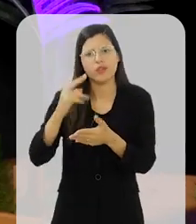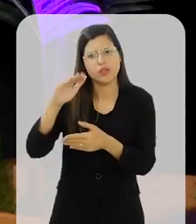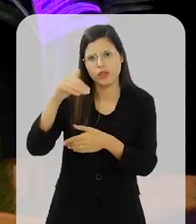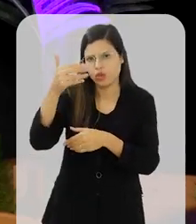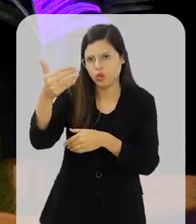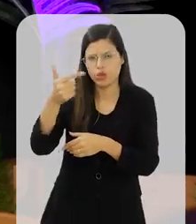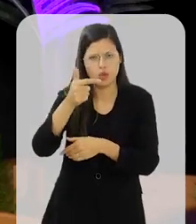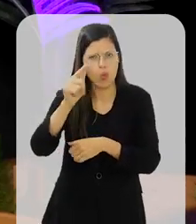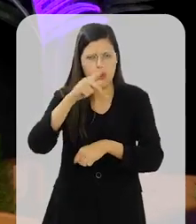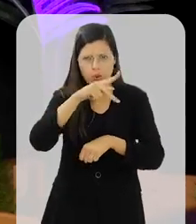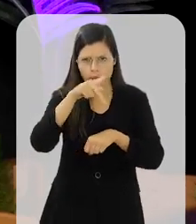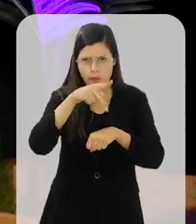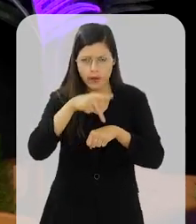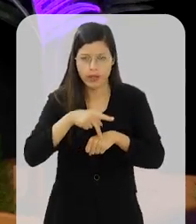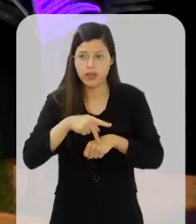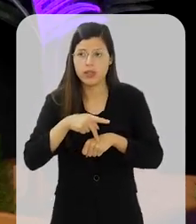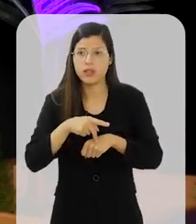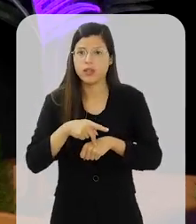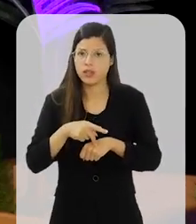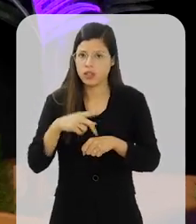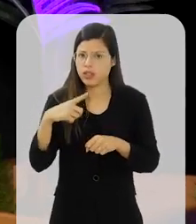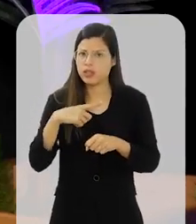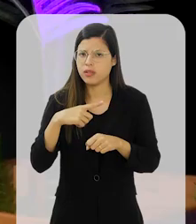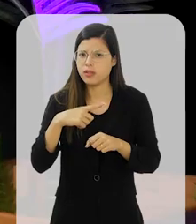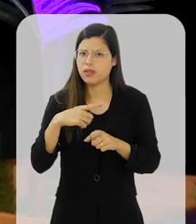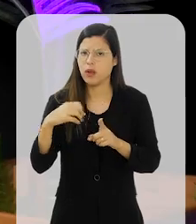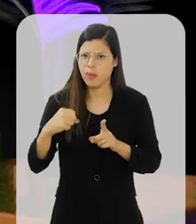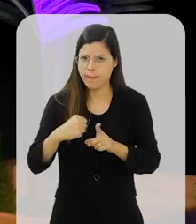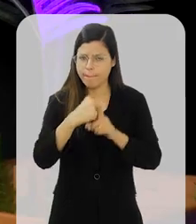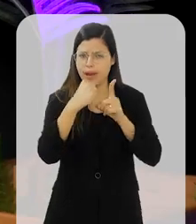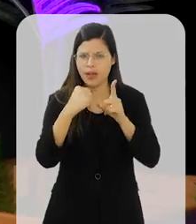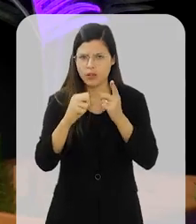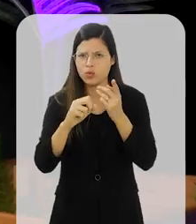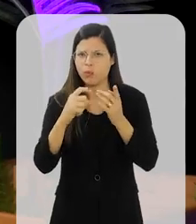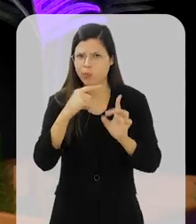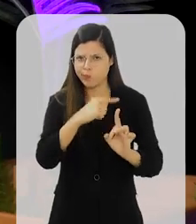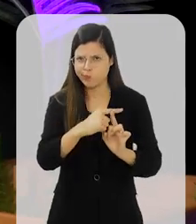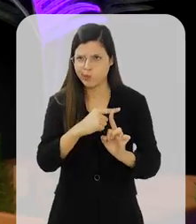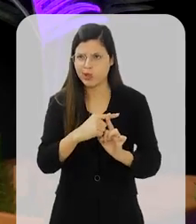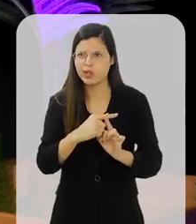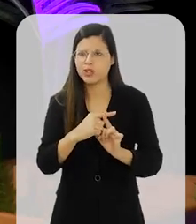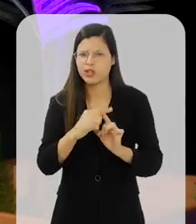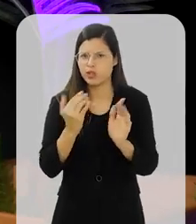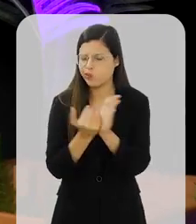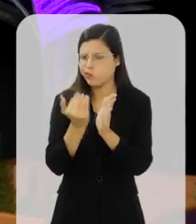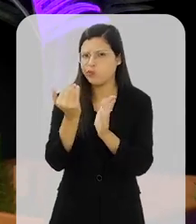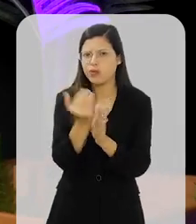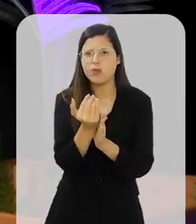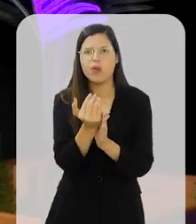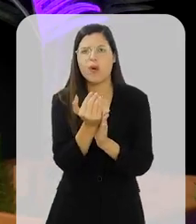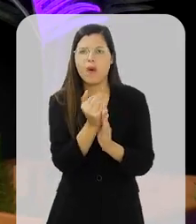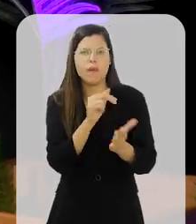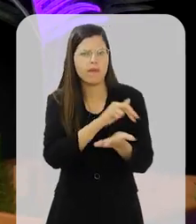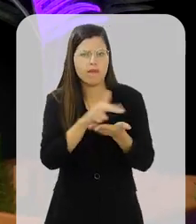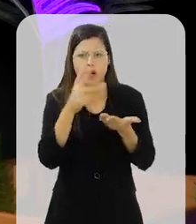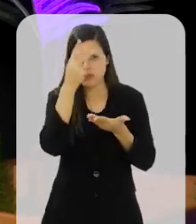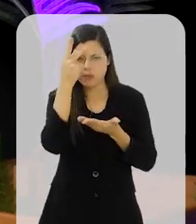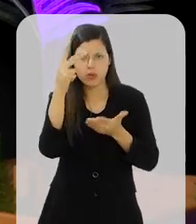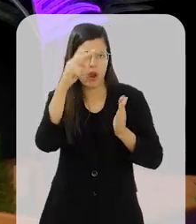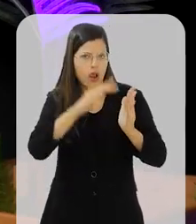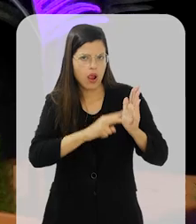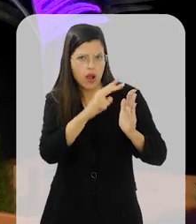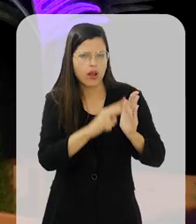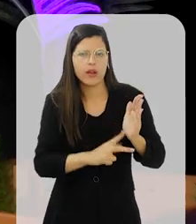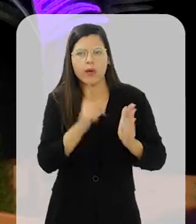internacional, de alto impacto. Então, assim, quando a gente chama de alto impacto, ou seja, muitas pessoas, né,